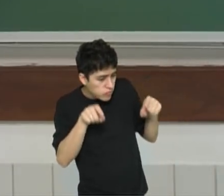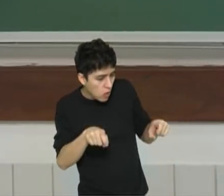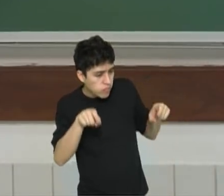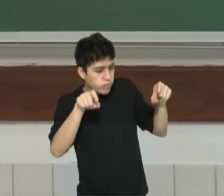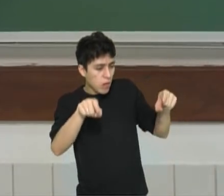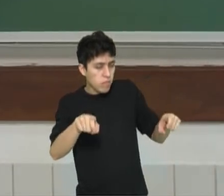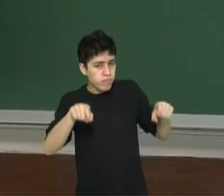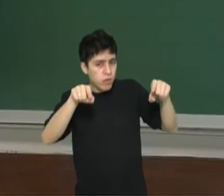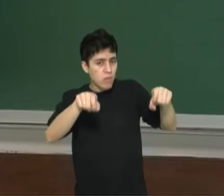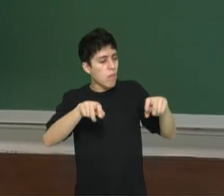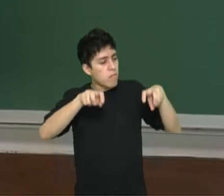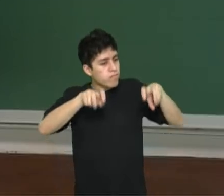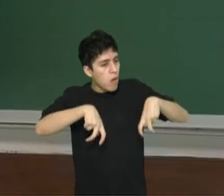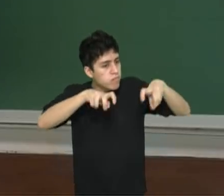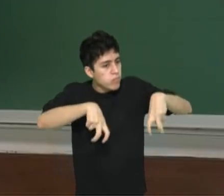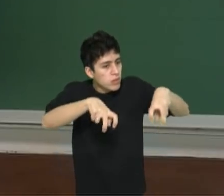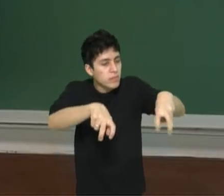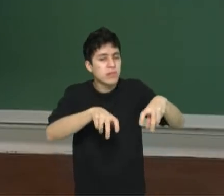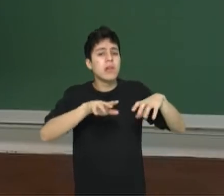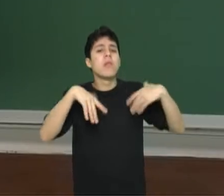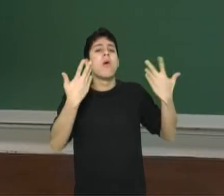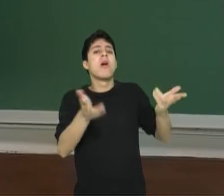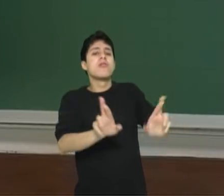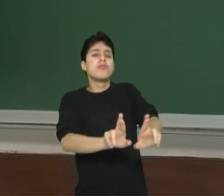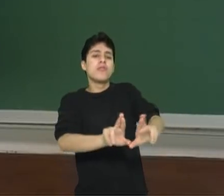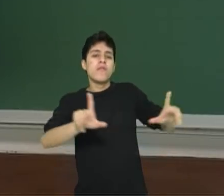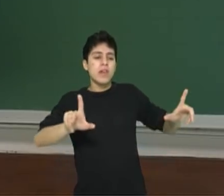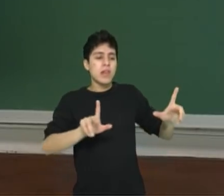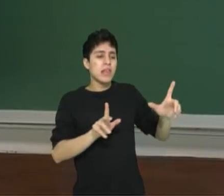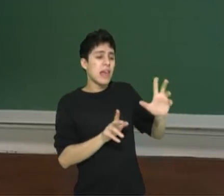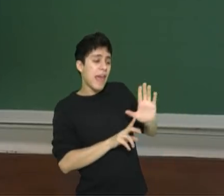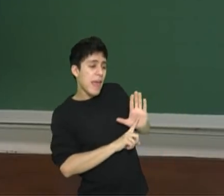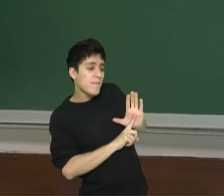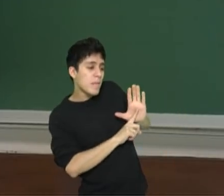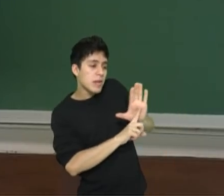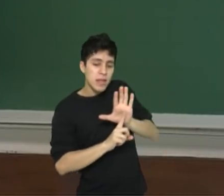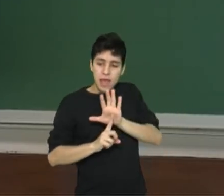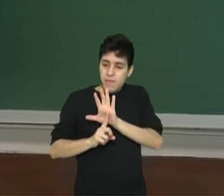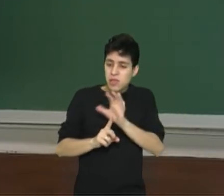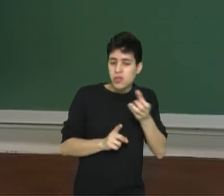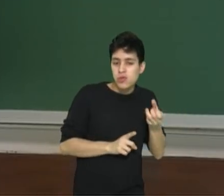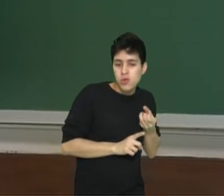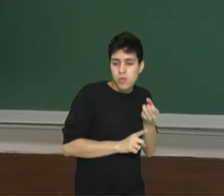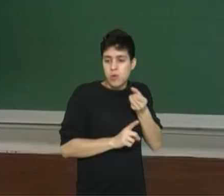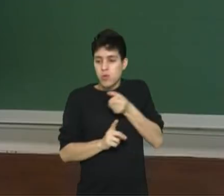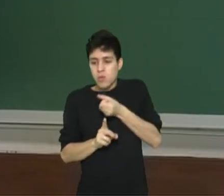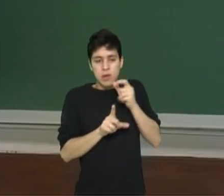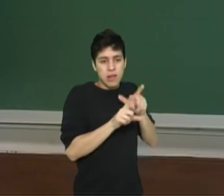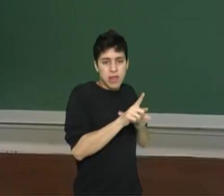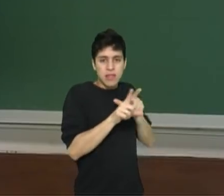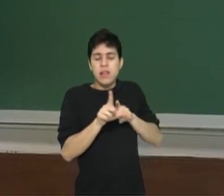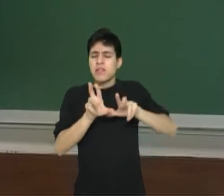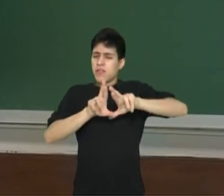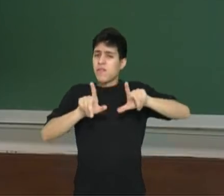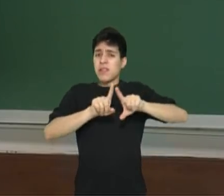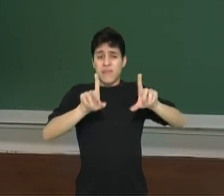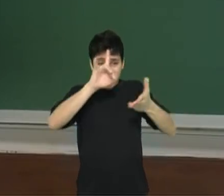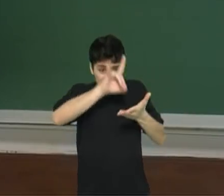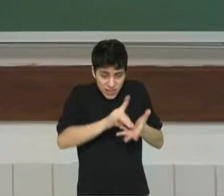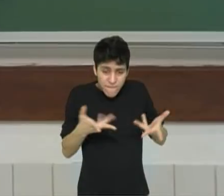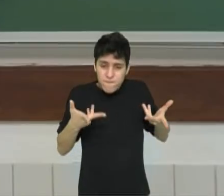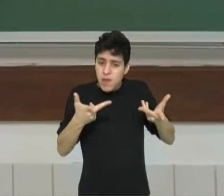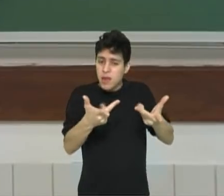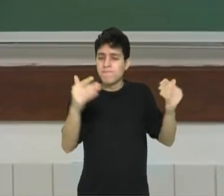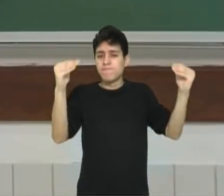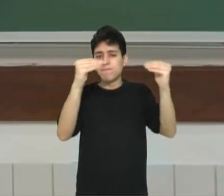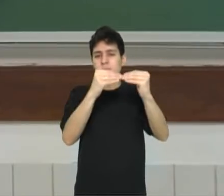mesma velocidade. A diferença aqui é que estamos usando unidades de medida diferentes, né? Então, fazer a